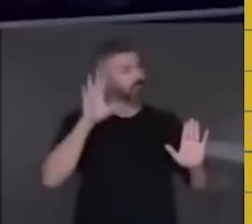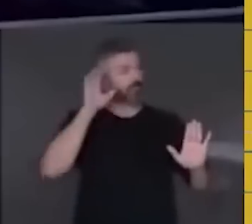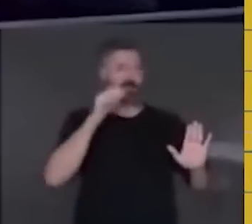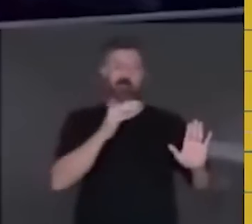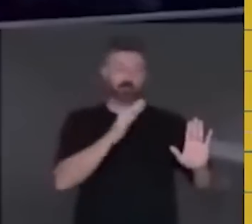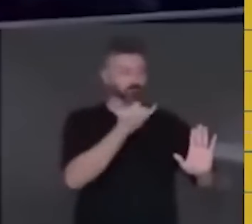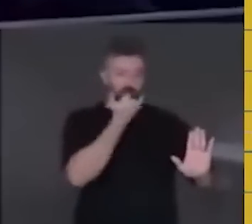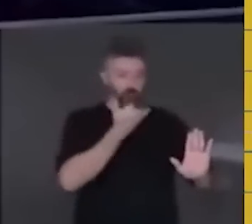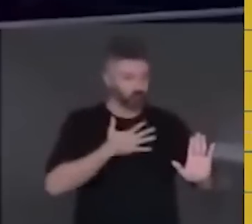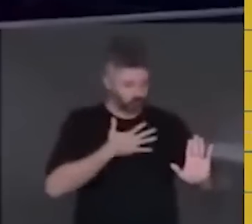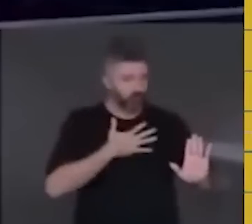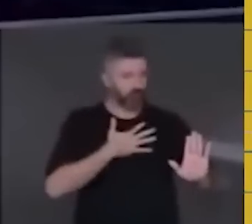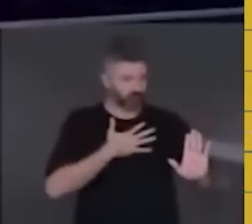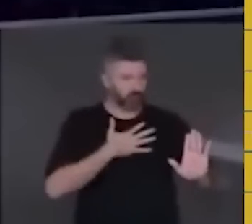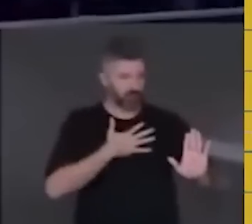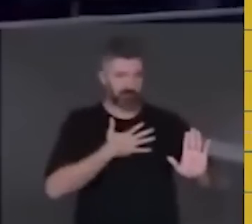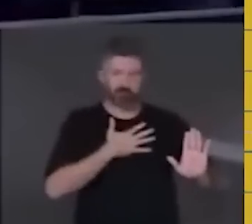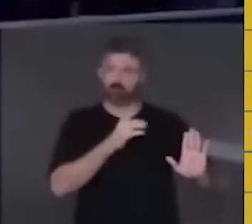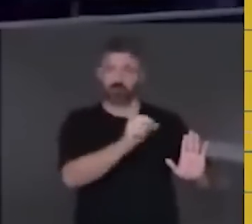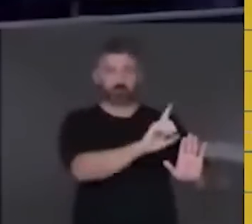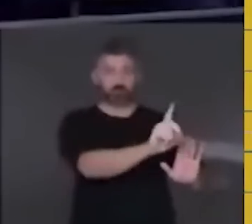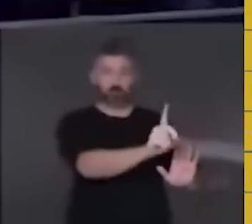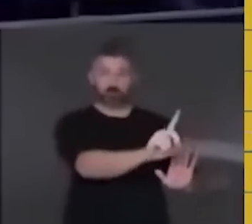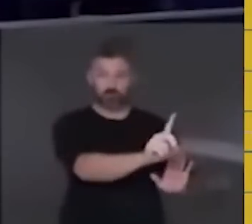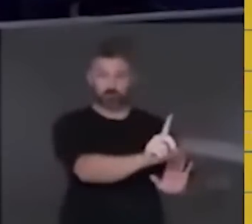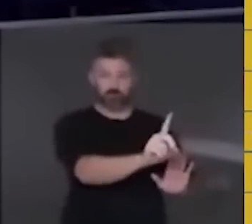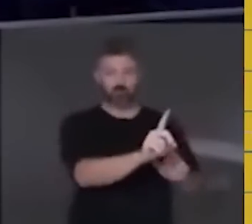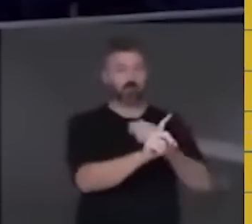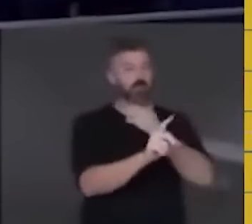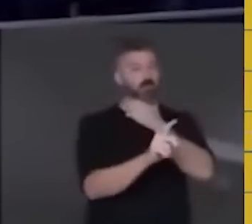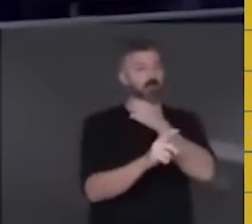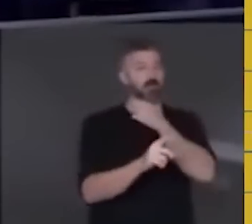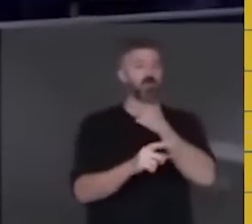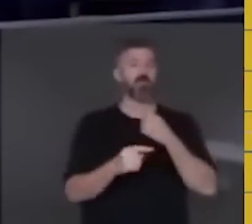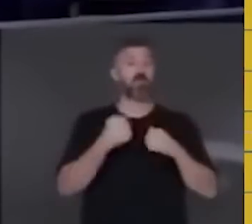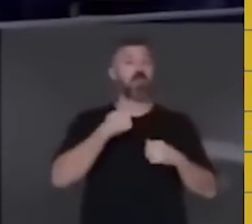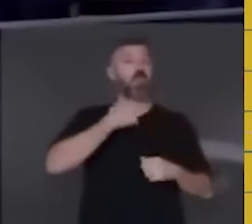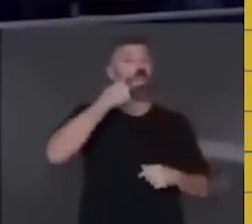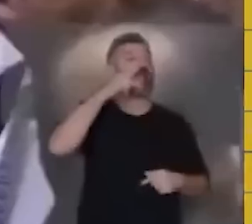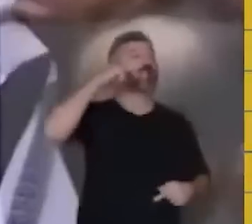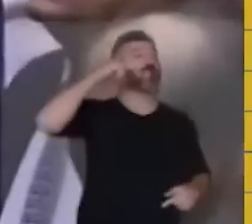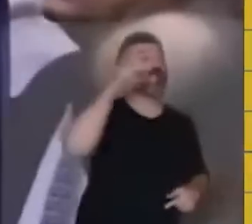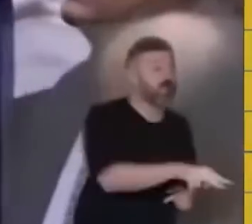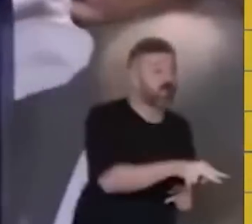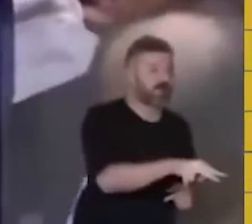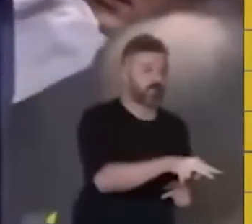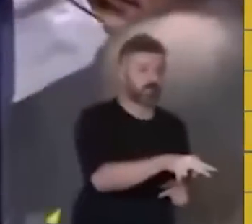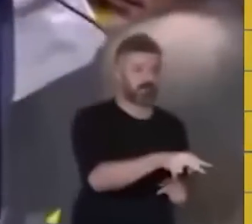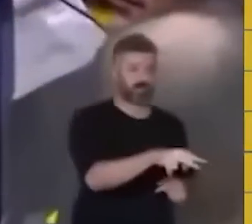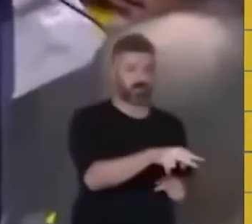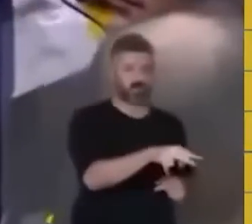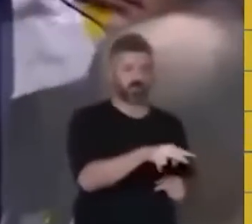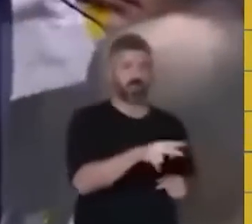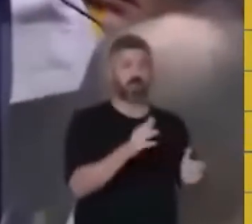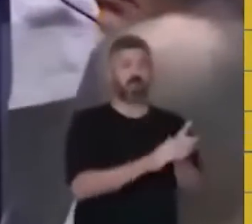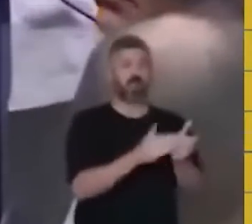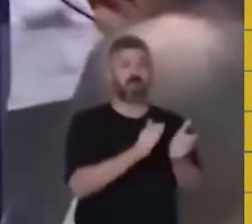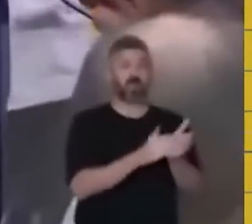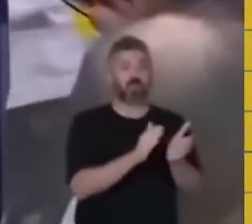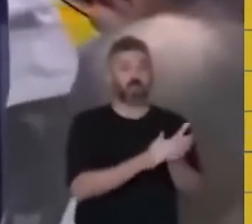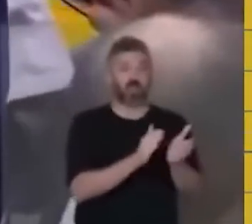Me desculpe não eu sou feio porque eu vi aqui Deputado sócios aplaudiu